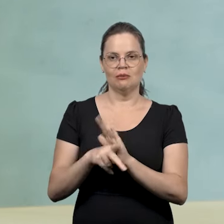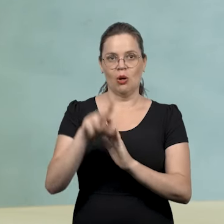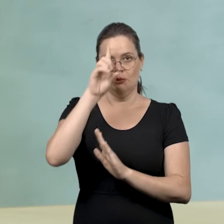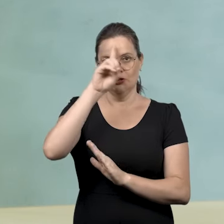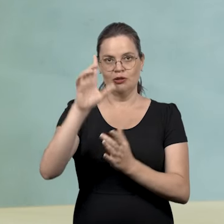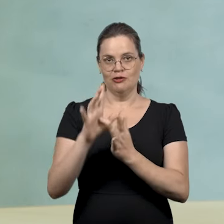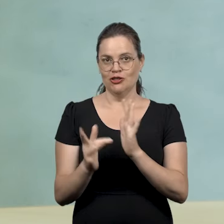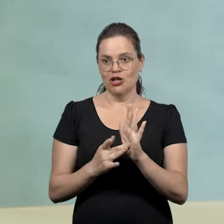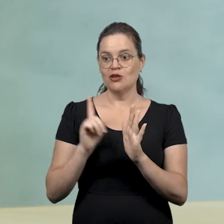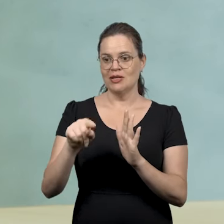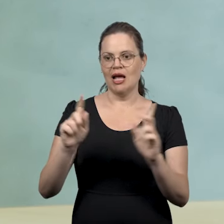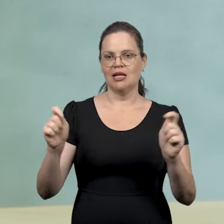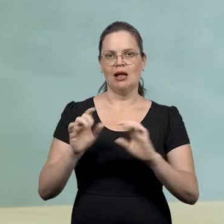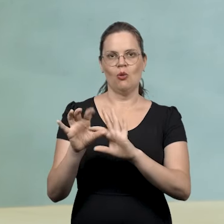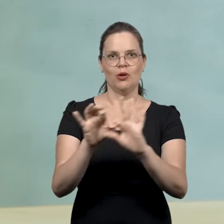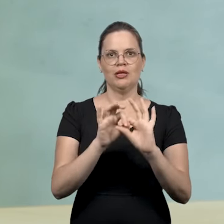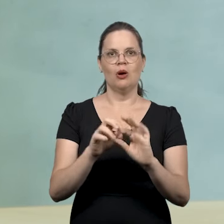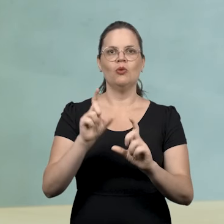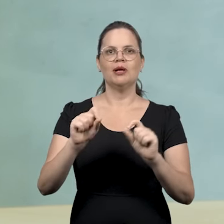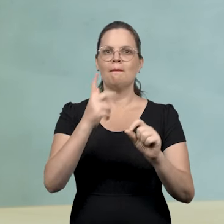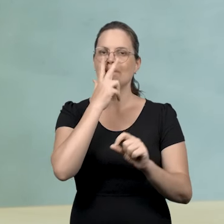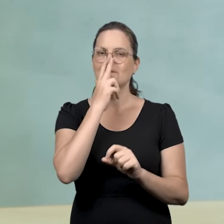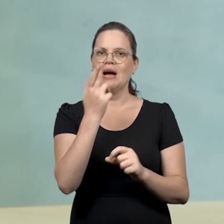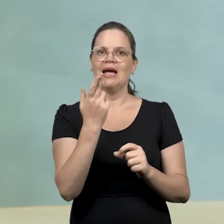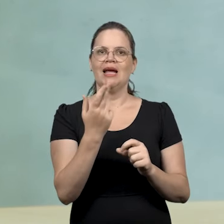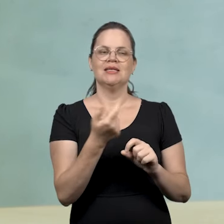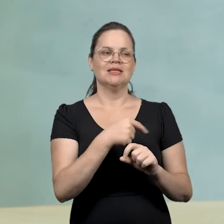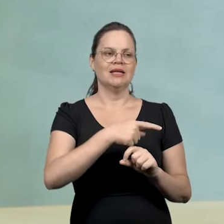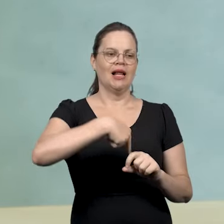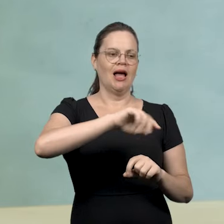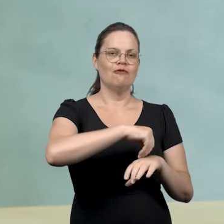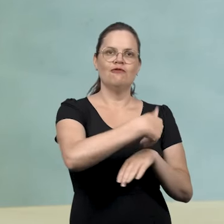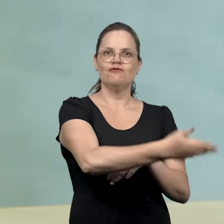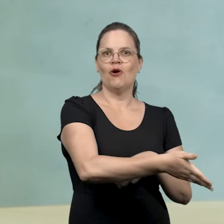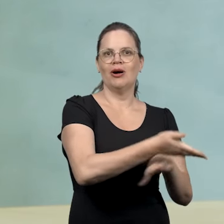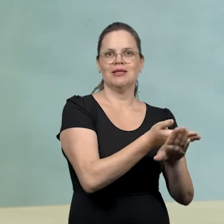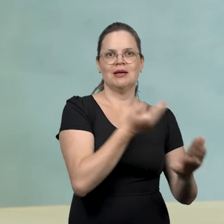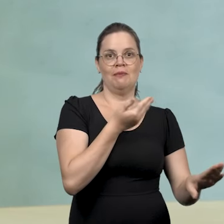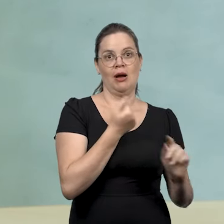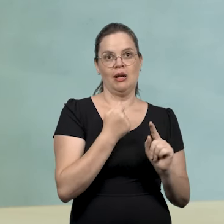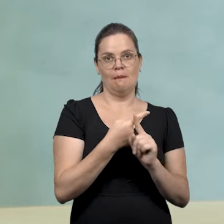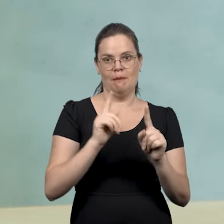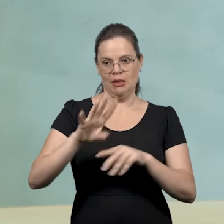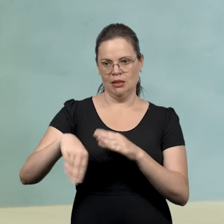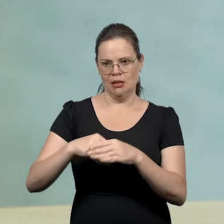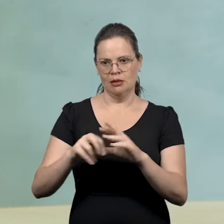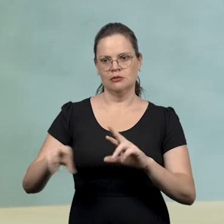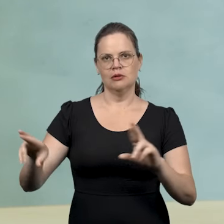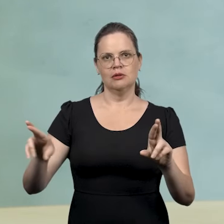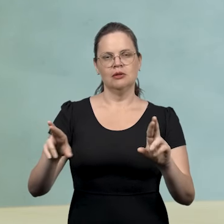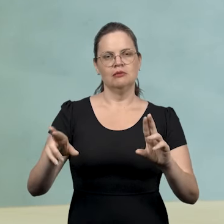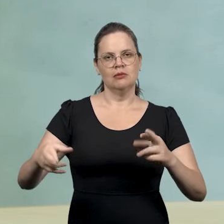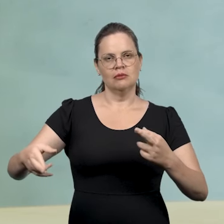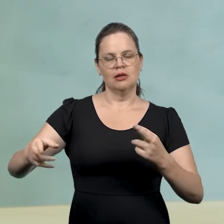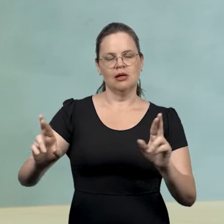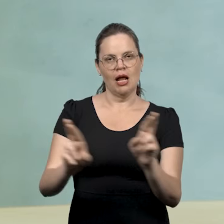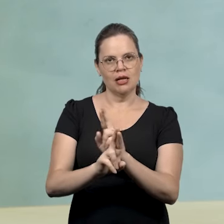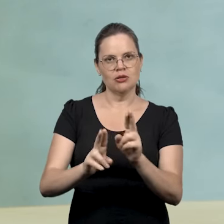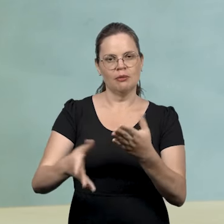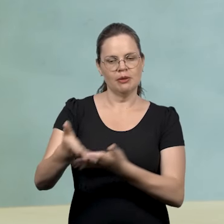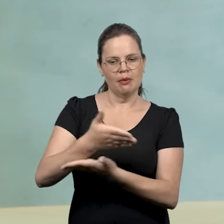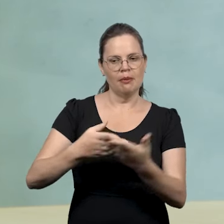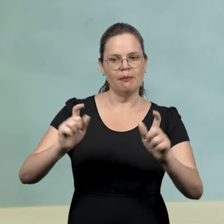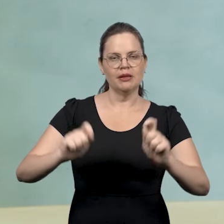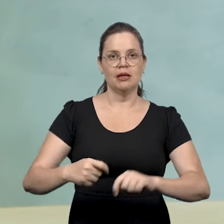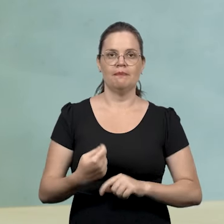um cristianismo, aquilo que talvez os interesses humanos separam. O evangelho de Cristo, o